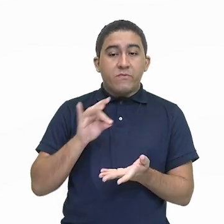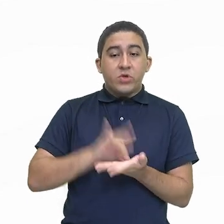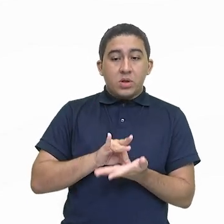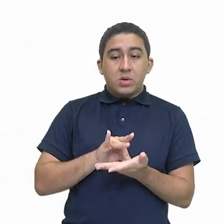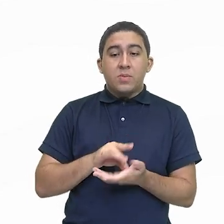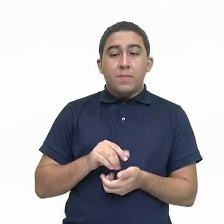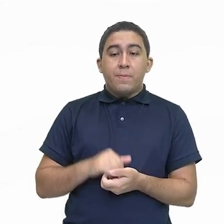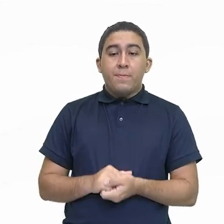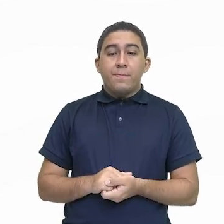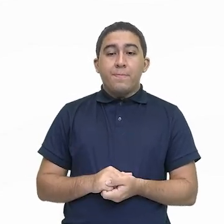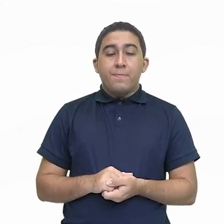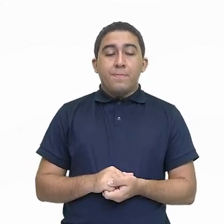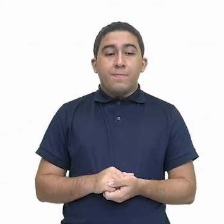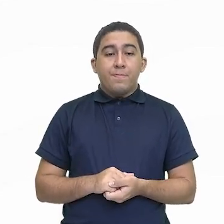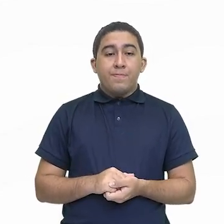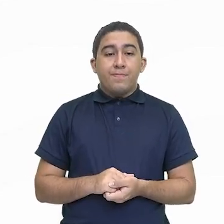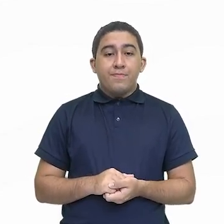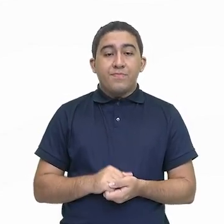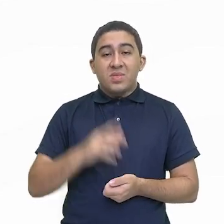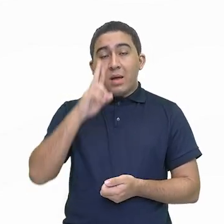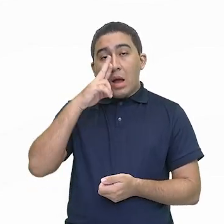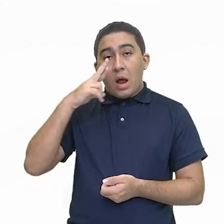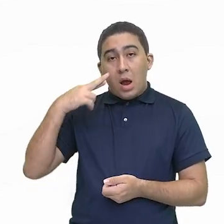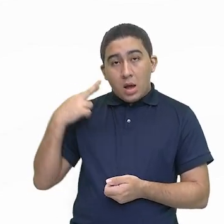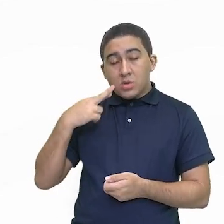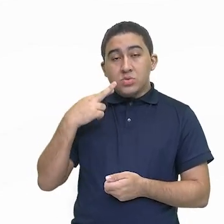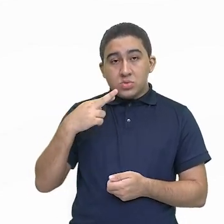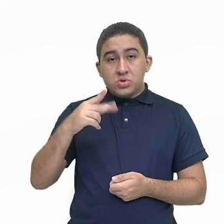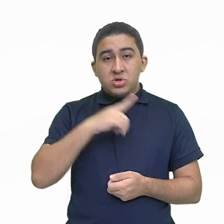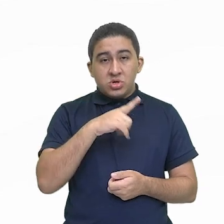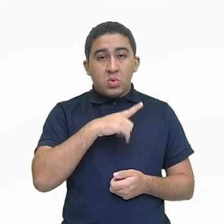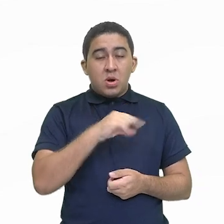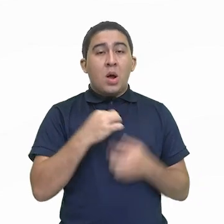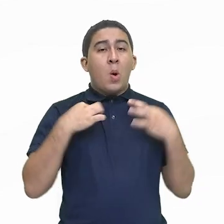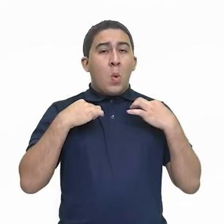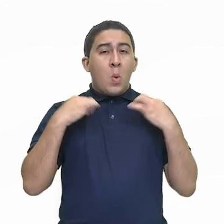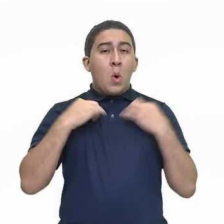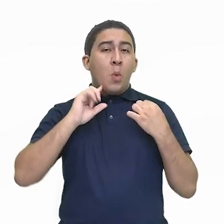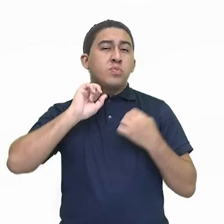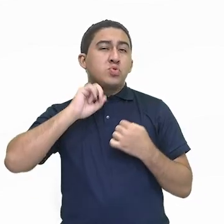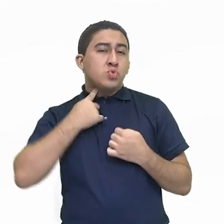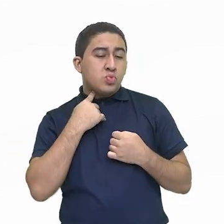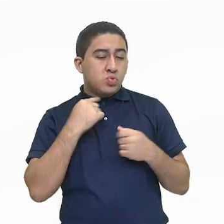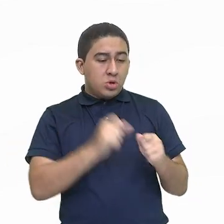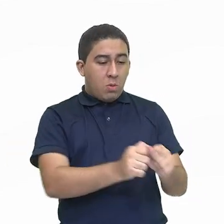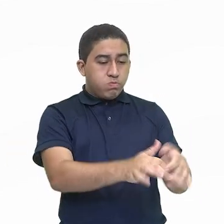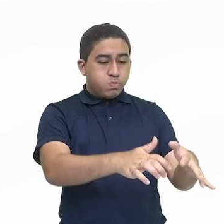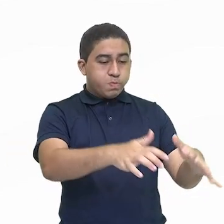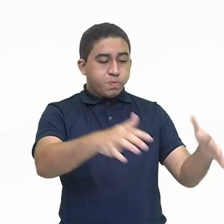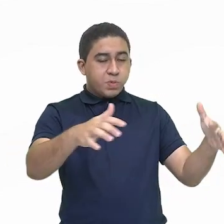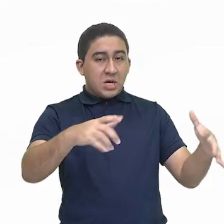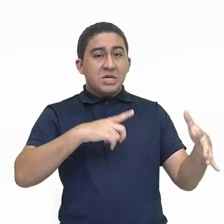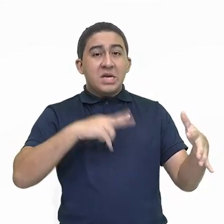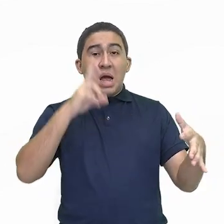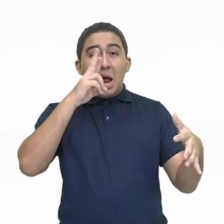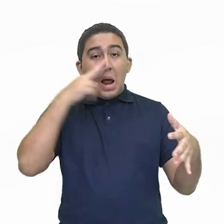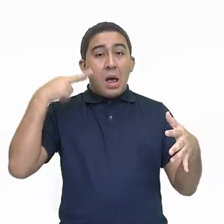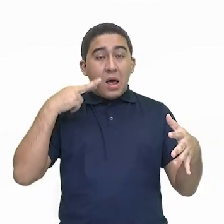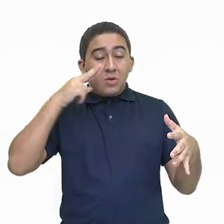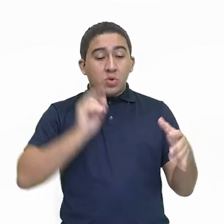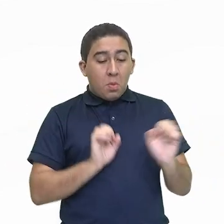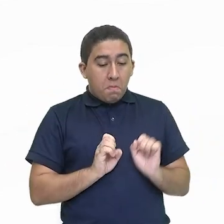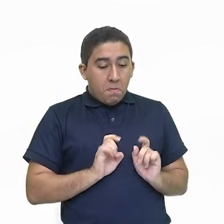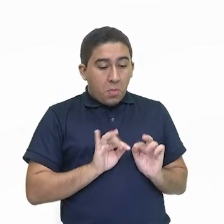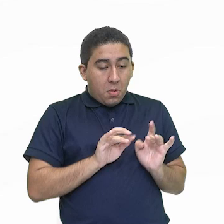verdadeira. Então, ratos surgiam em camisas suadas, roupas que estavam apodrecendo. E aí eles associavam